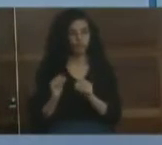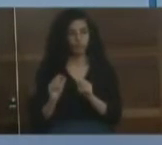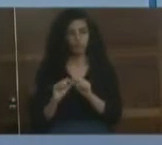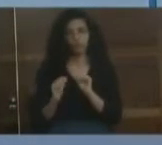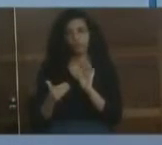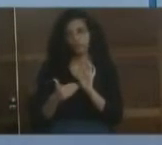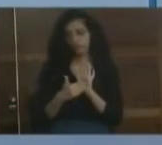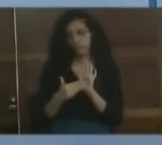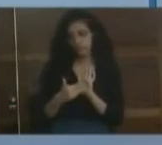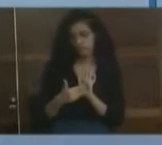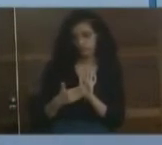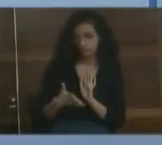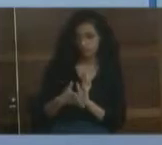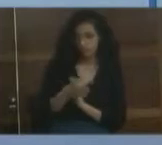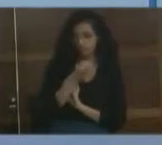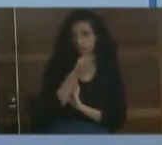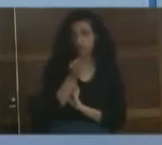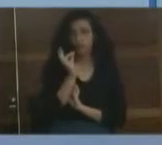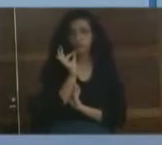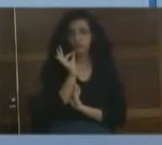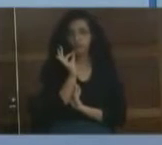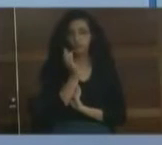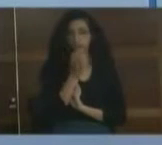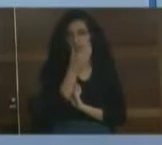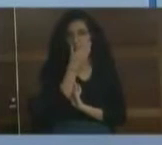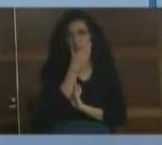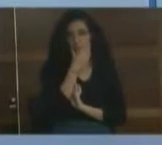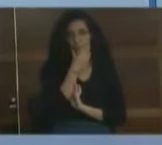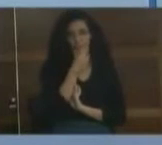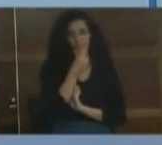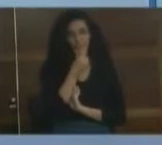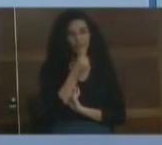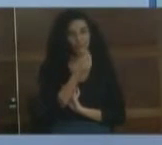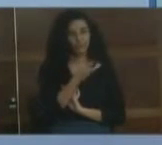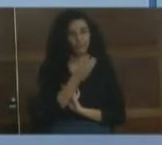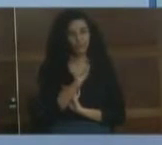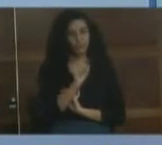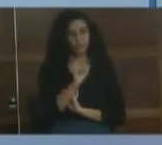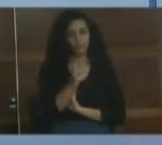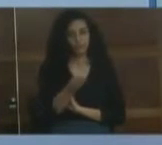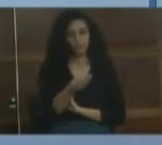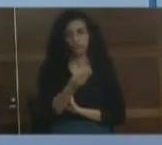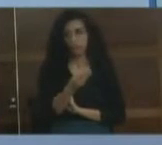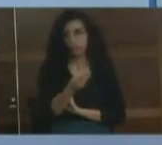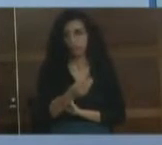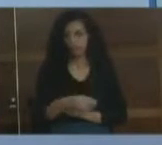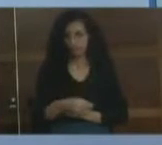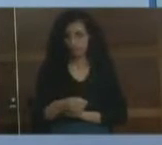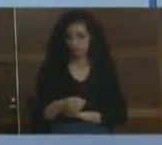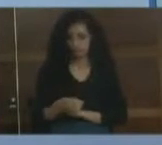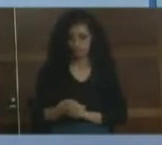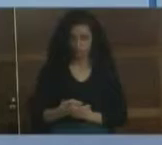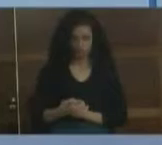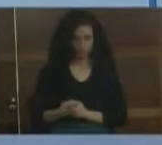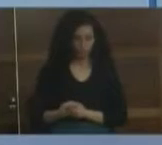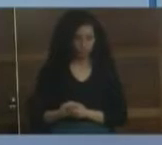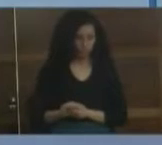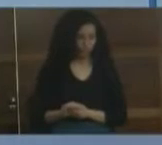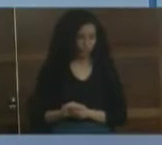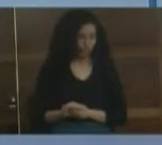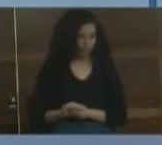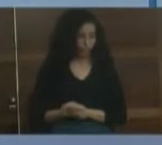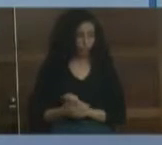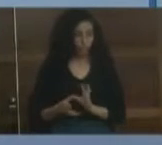até o 3º quadrimestre de janeiro a dezembro 38 milhões 687 mil